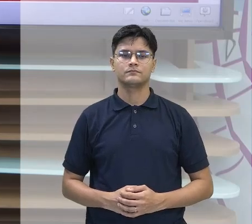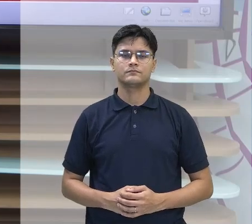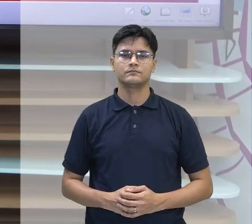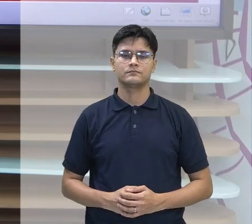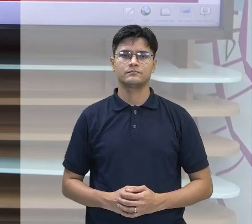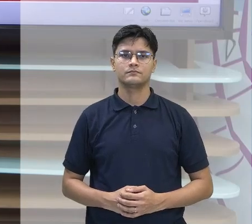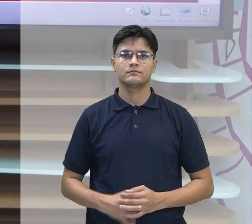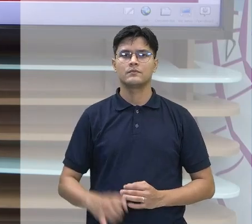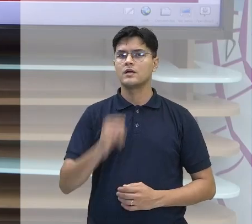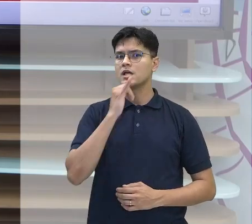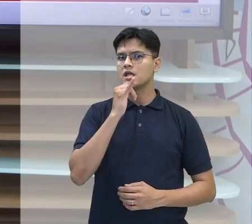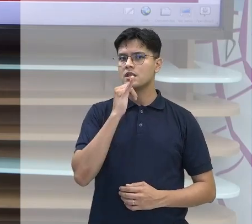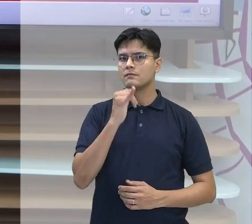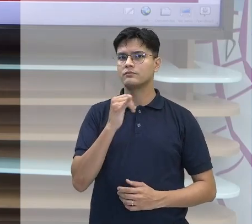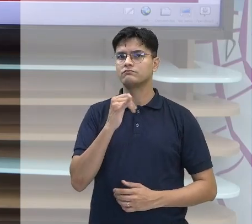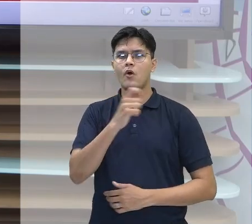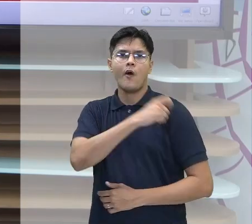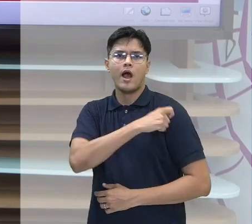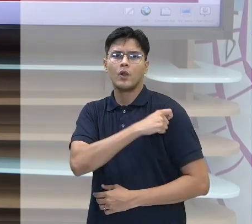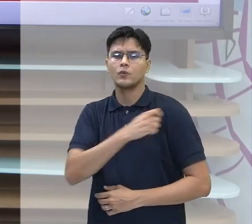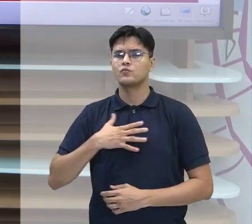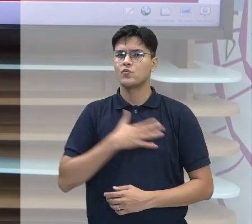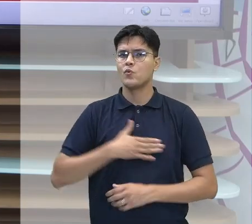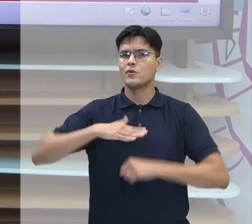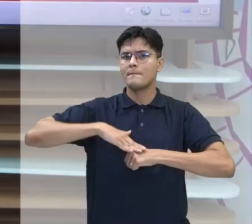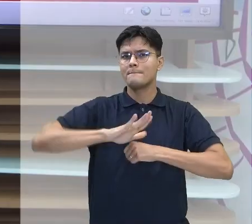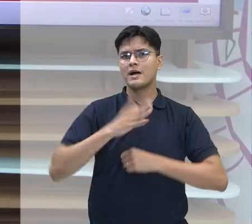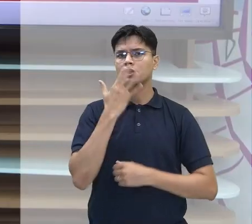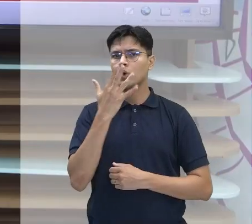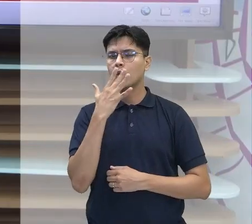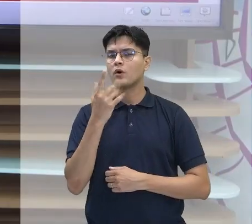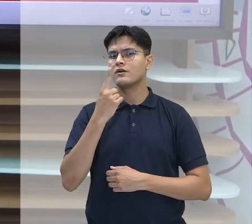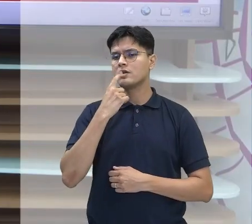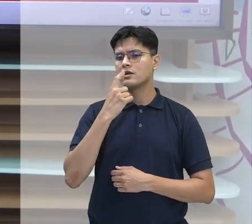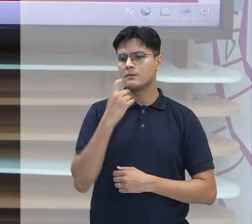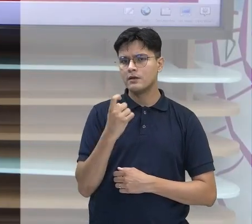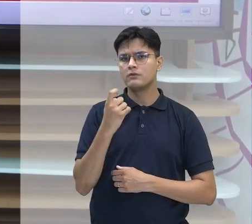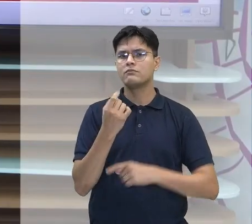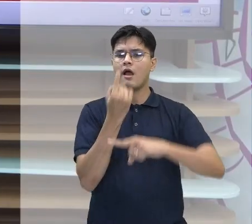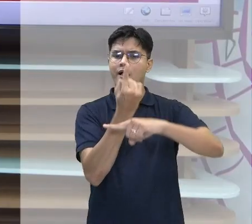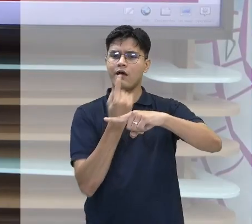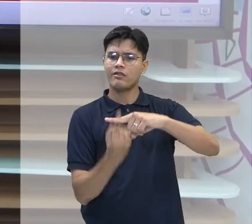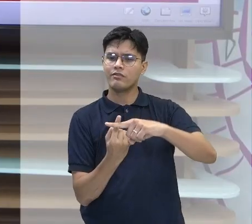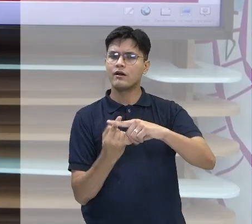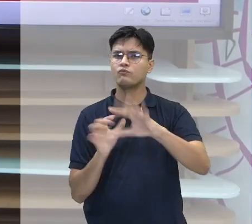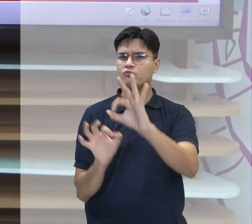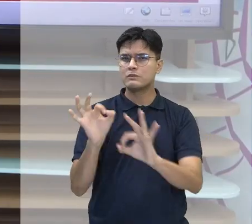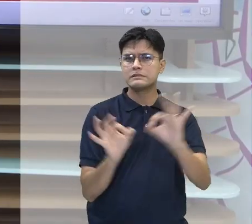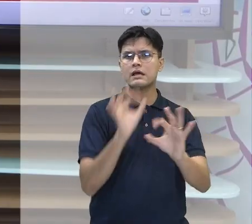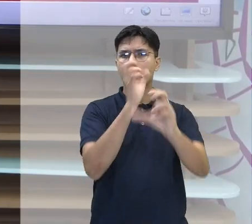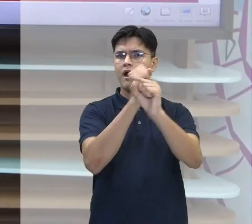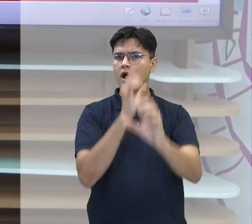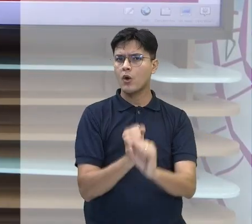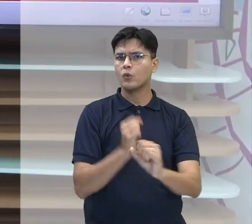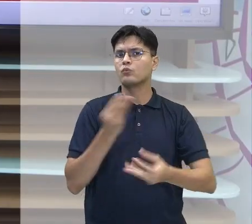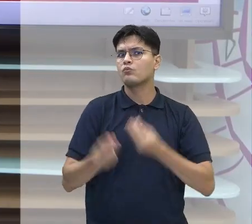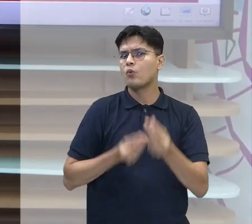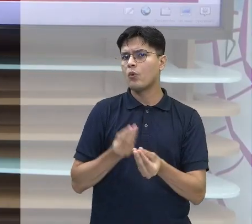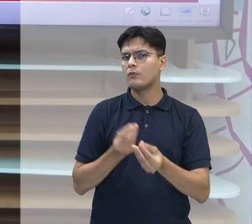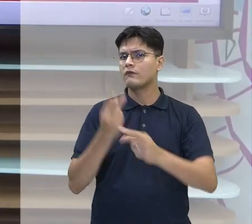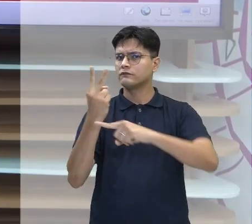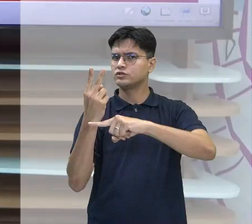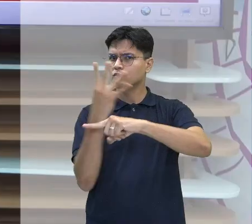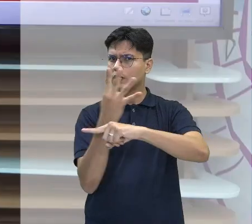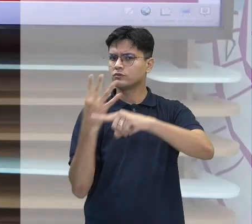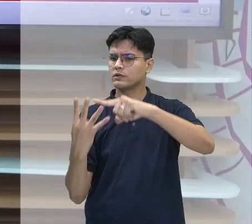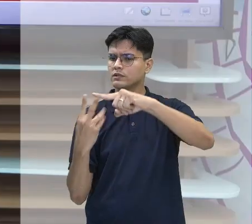que gostam da cor vermelha. Vamos supor que fosse essa a pergunta. Será que a razão seria 24 para